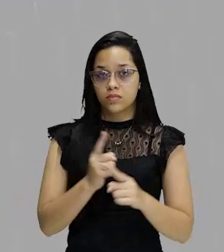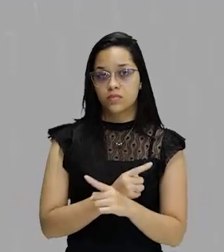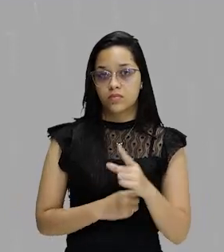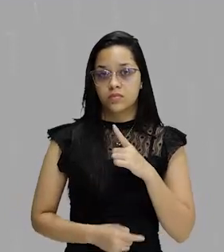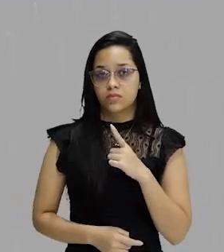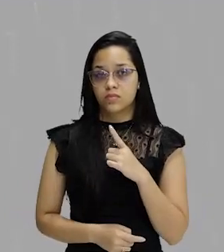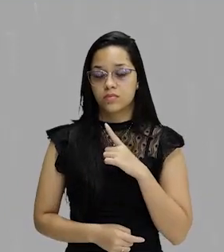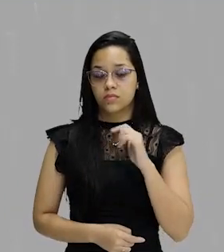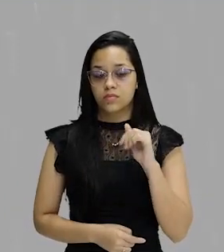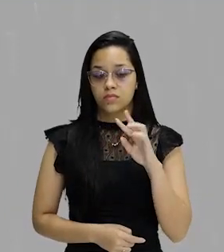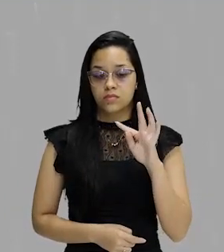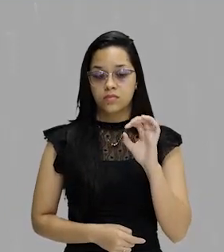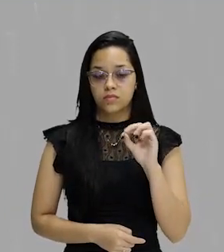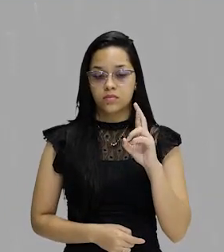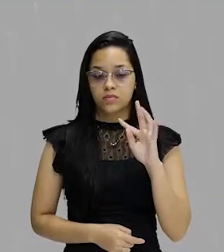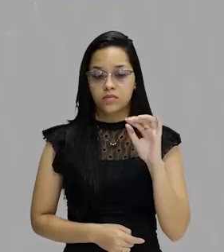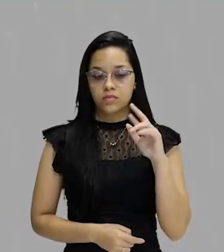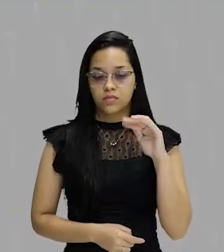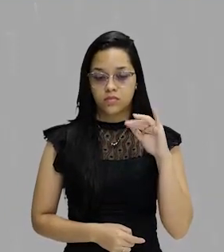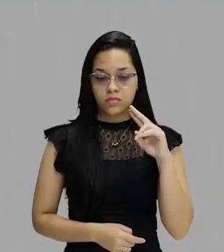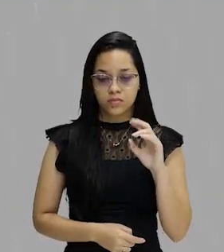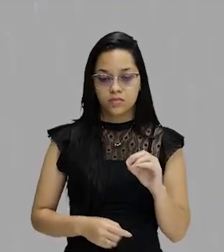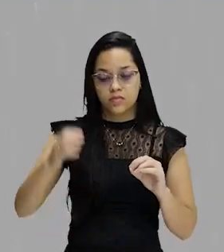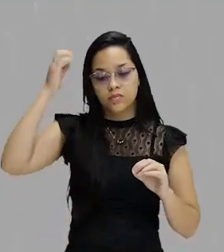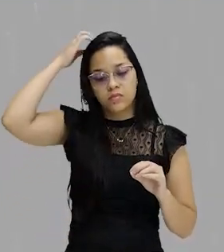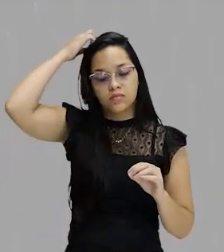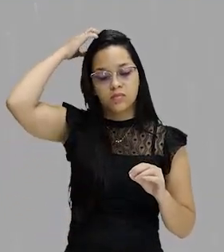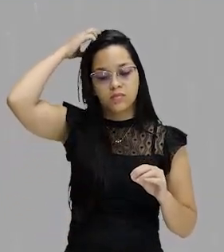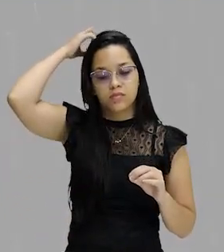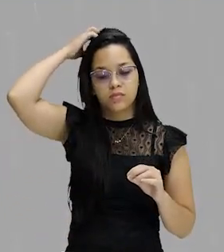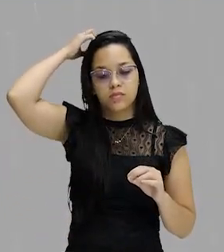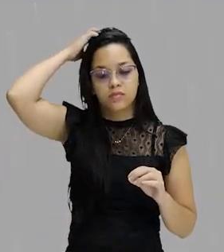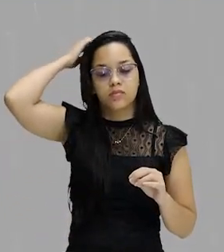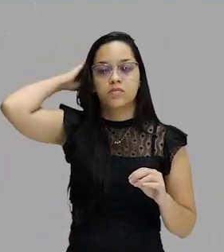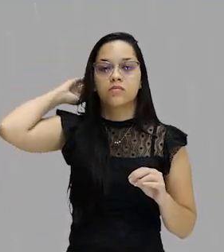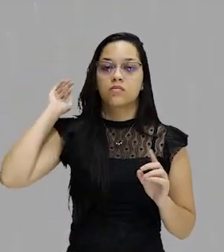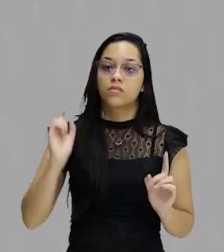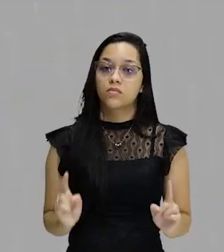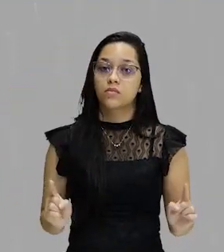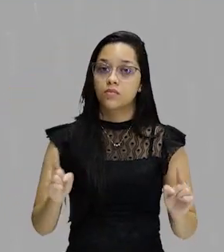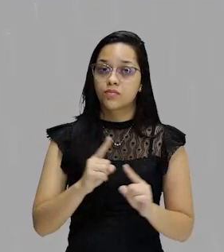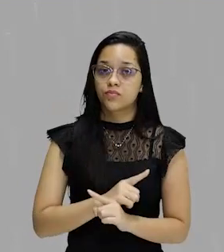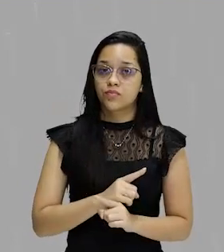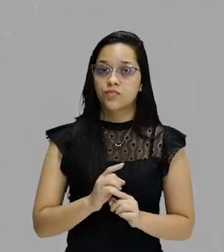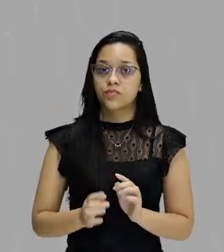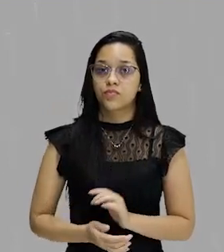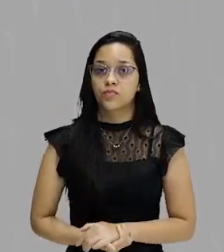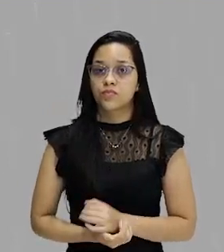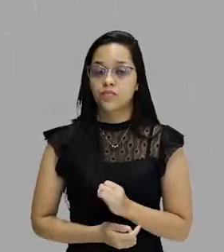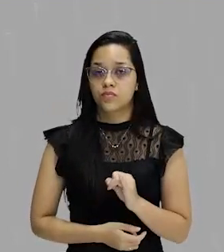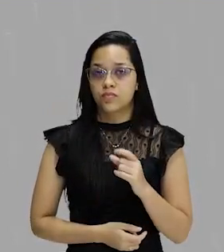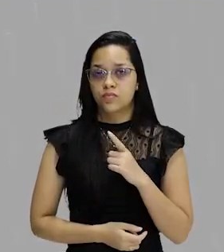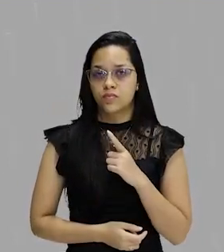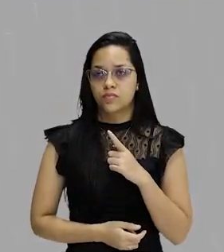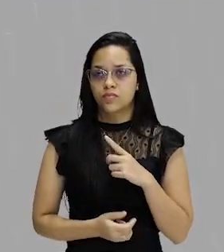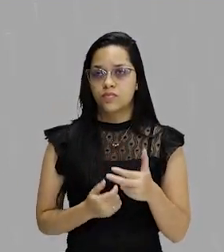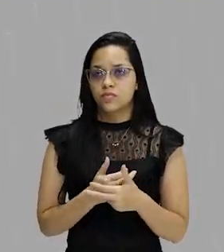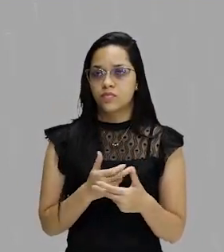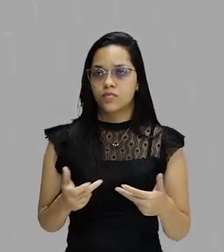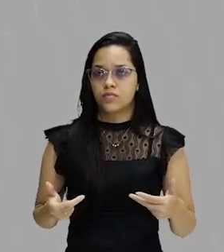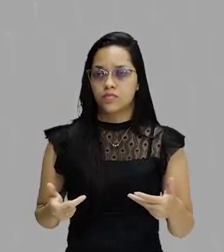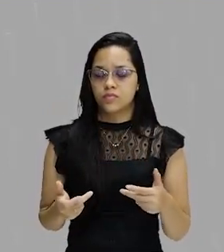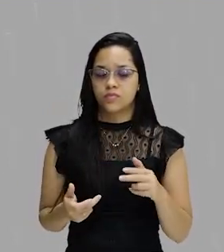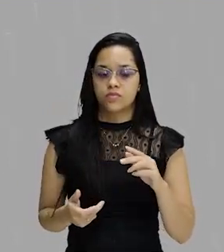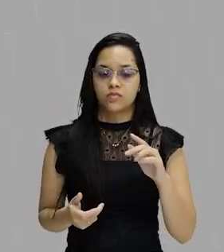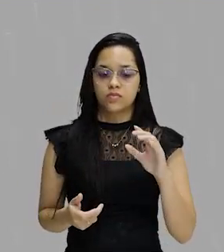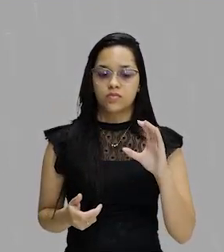ao autoritarismo. Ele se opõe ao autoritarismo. Certo? O cinema novo que teve um dos maiores expoentes, o